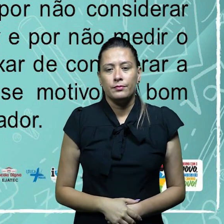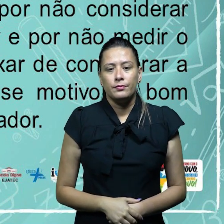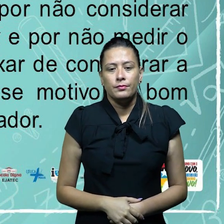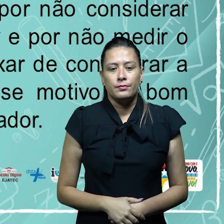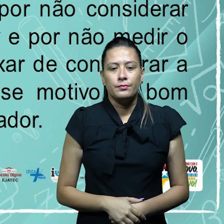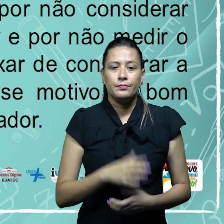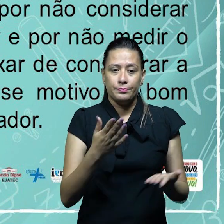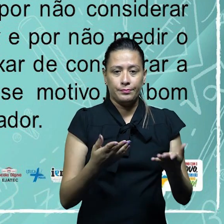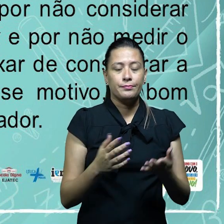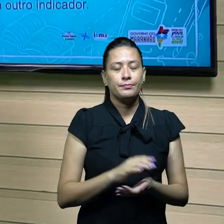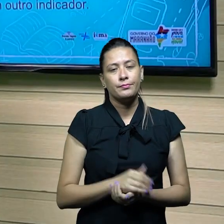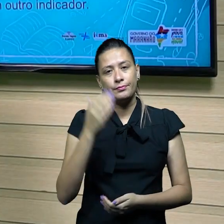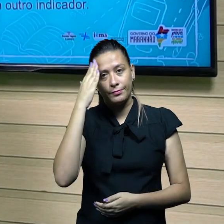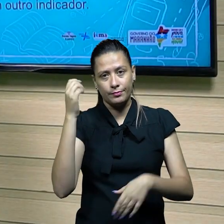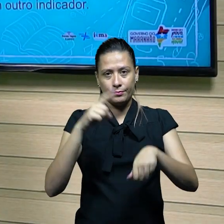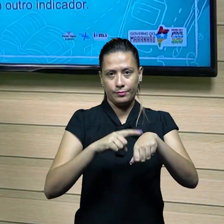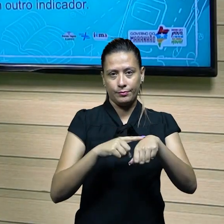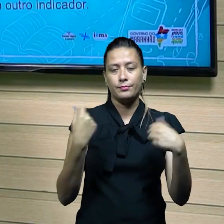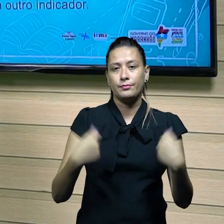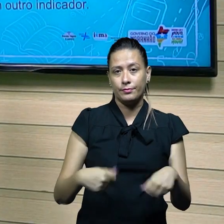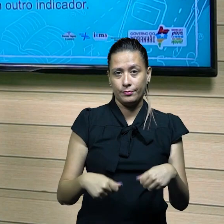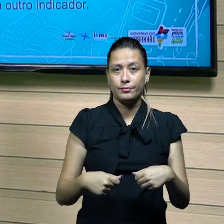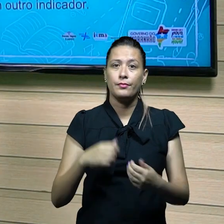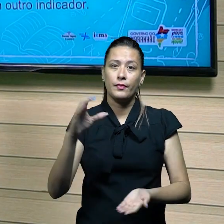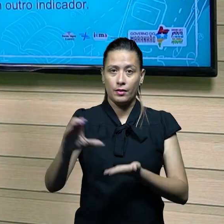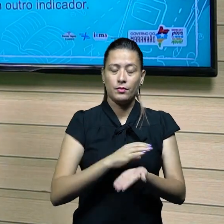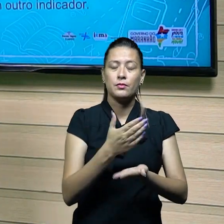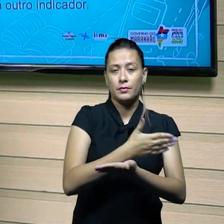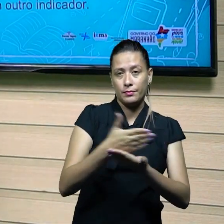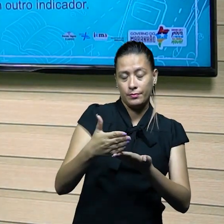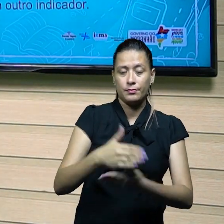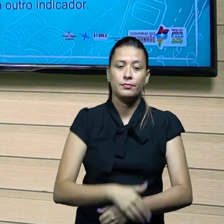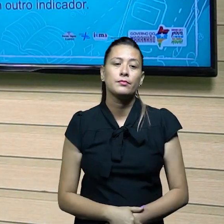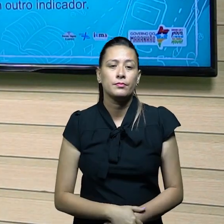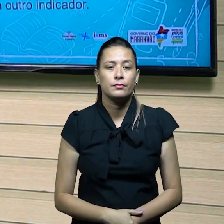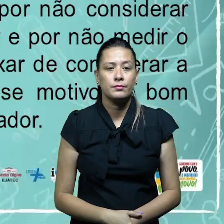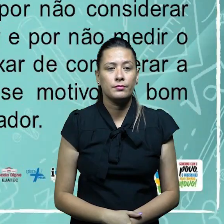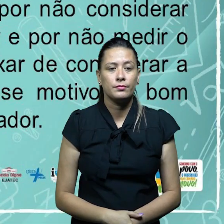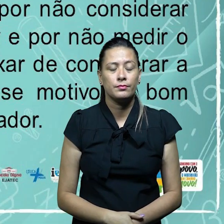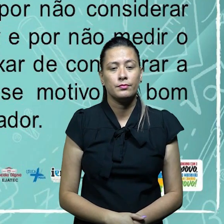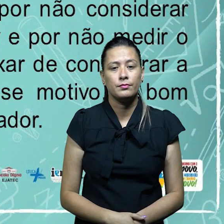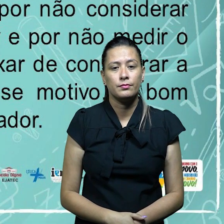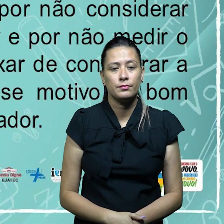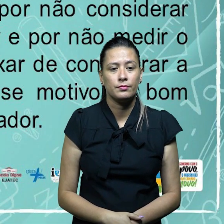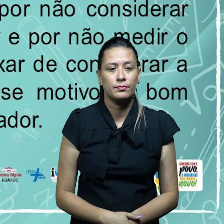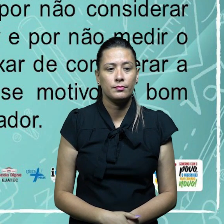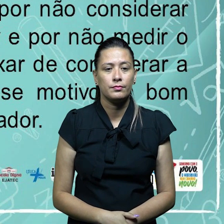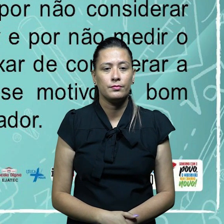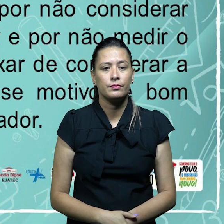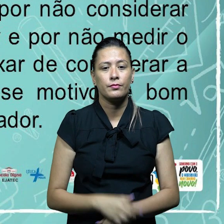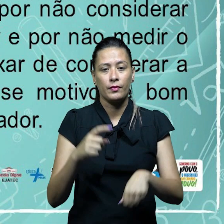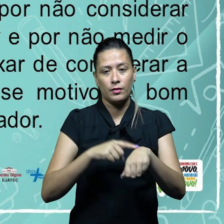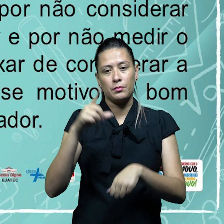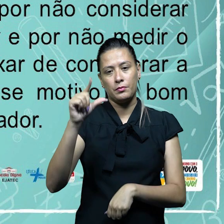payback ele não é suficiente para avaliar. Tá? A gente tem que utilizar outros indicadores e eu trouxe mais 2 indicadores para vocês. Tá? Além do payback, nós